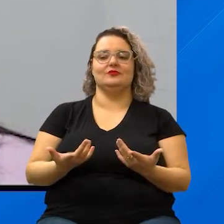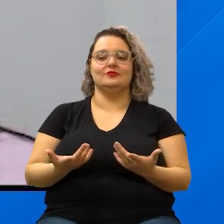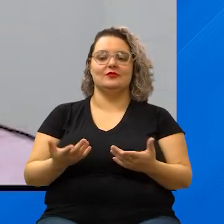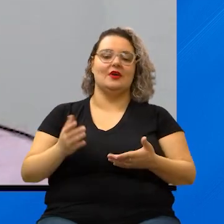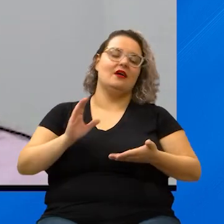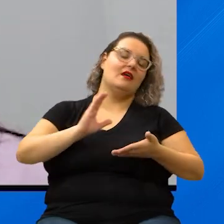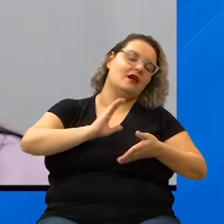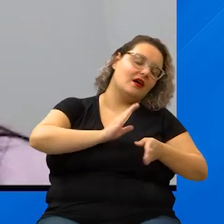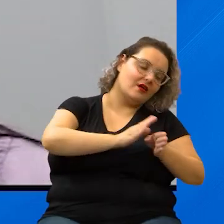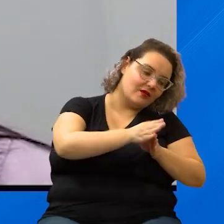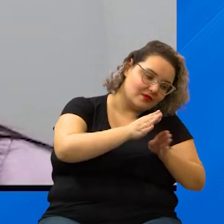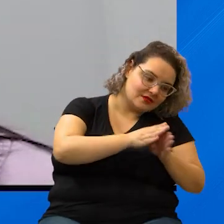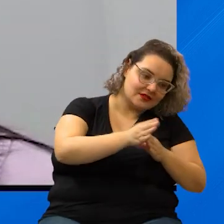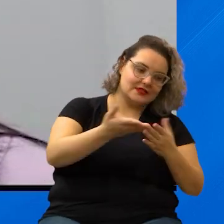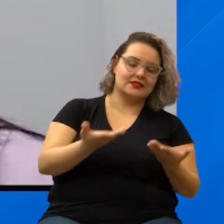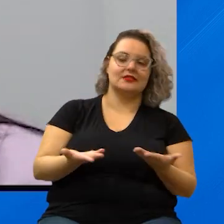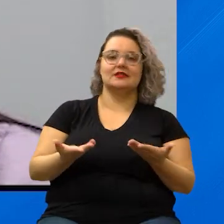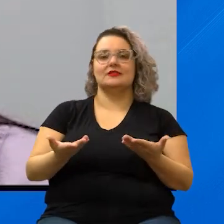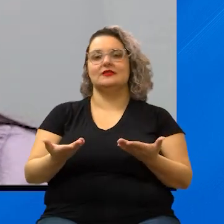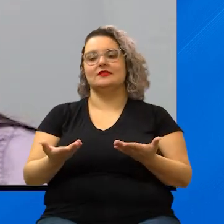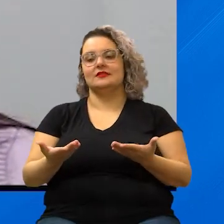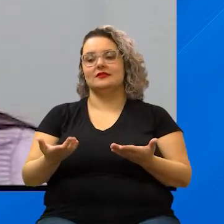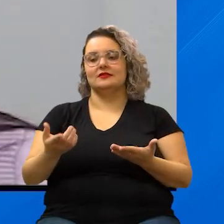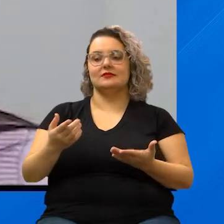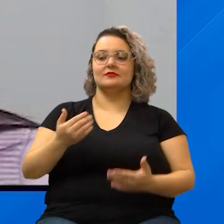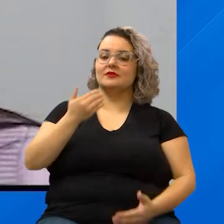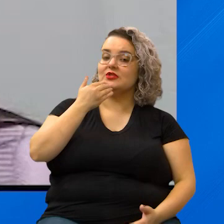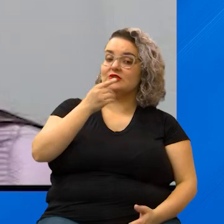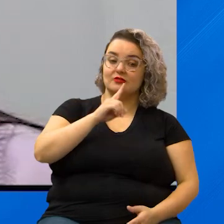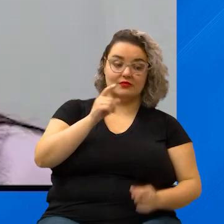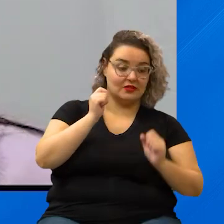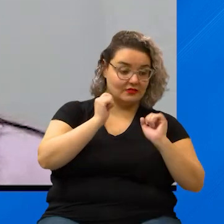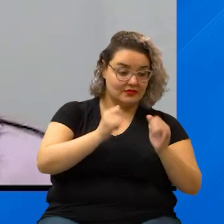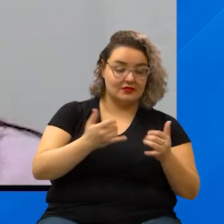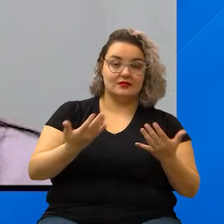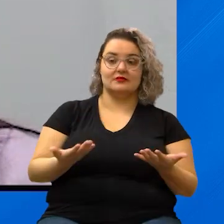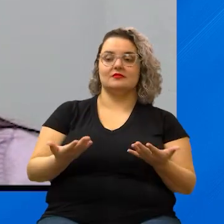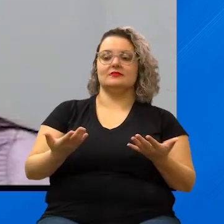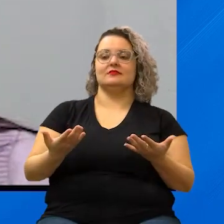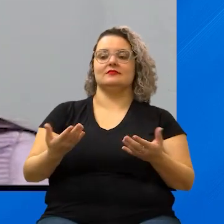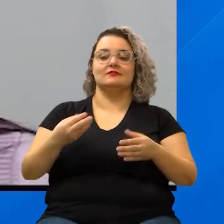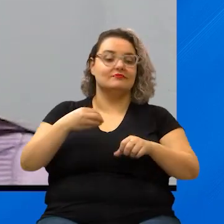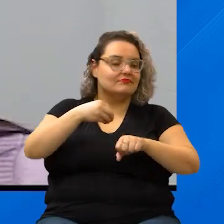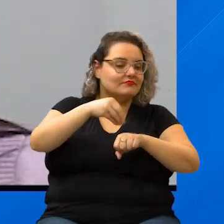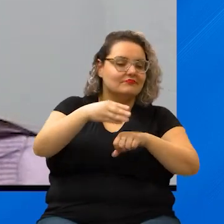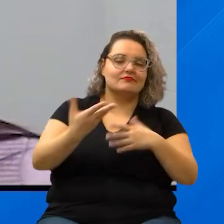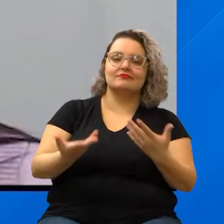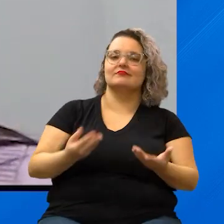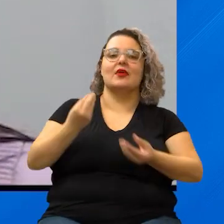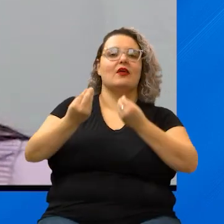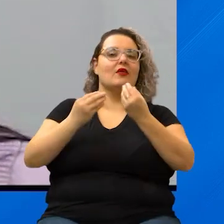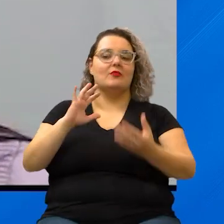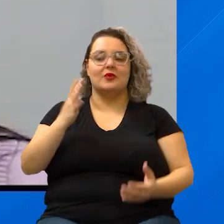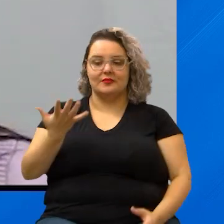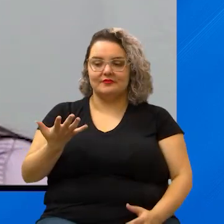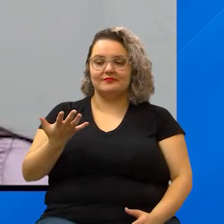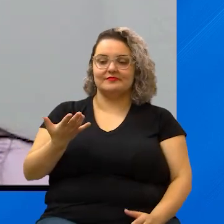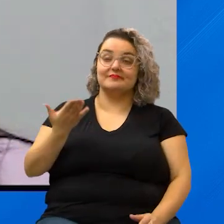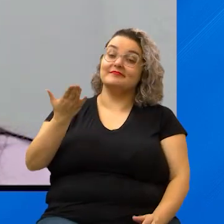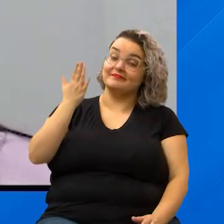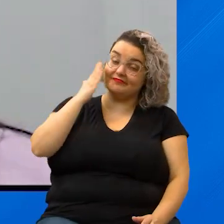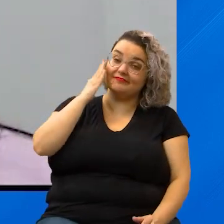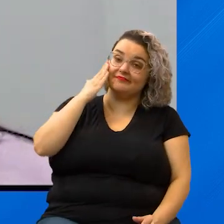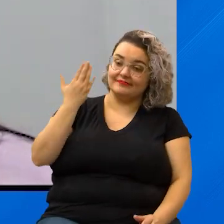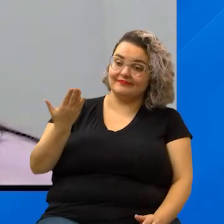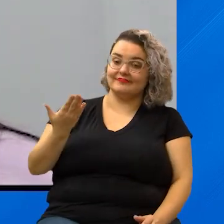lado, me aconselhando, pedindo para mim não desistir, sabe? E me dando dica, conselho, tanto